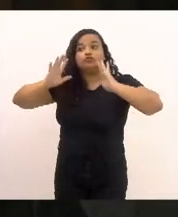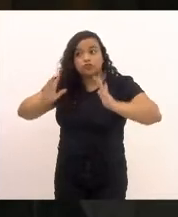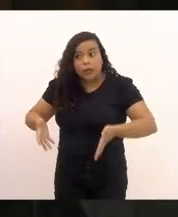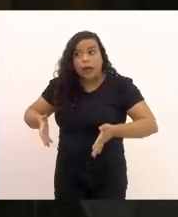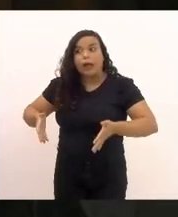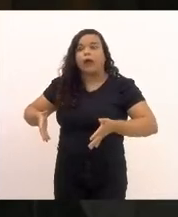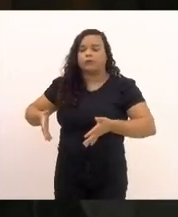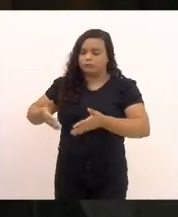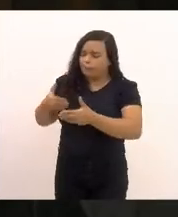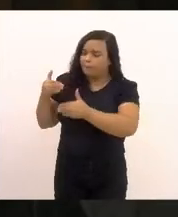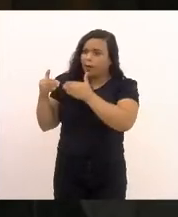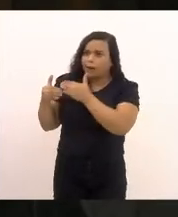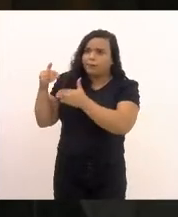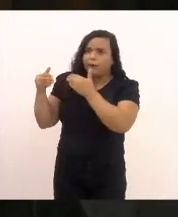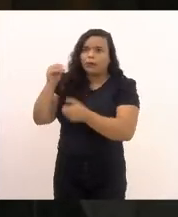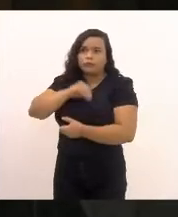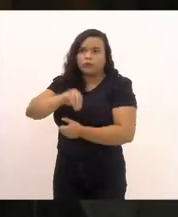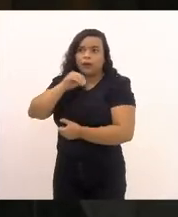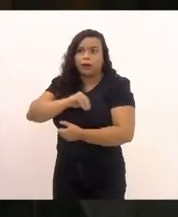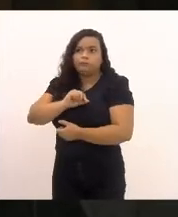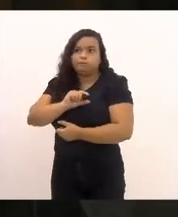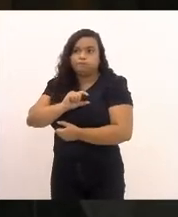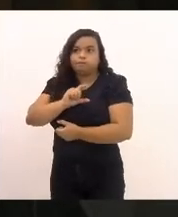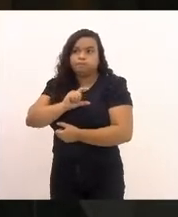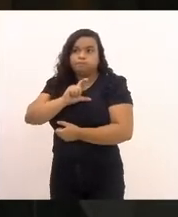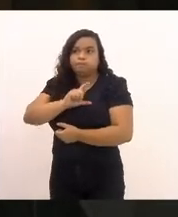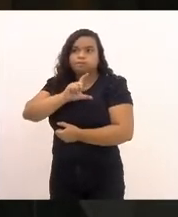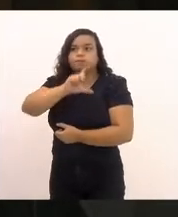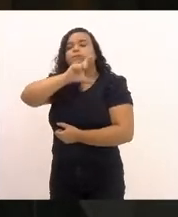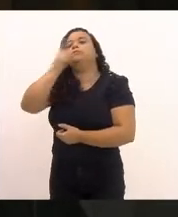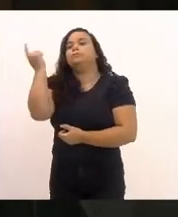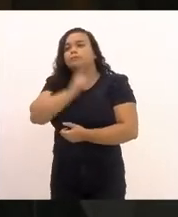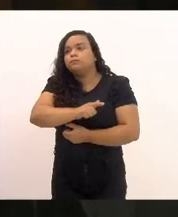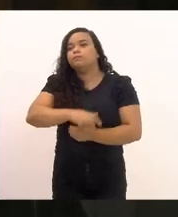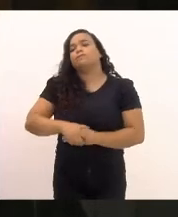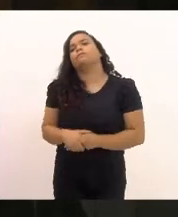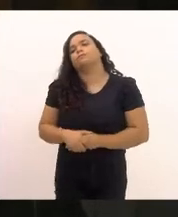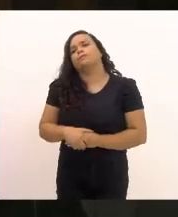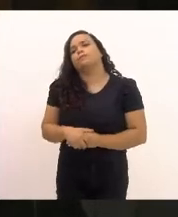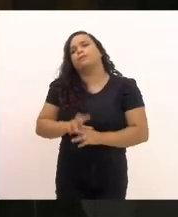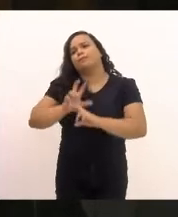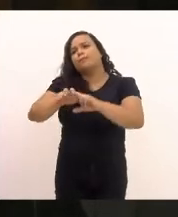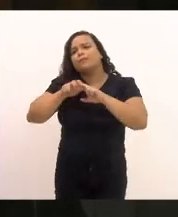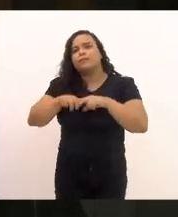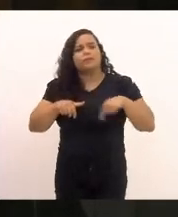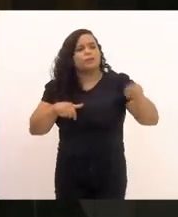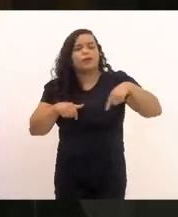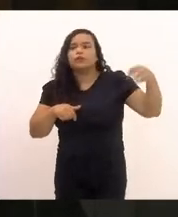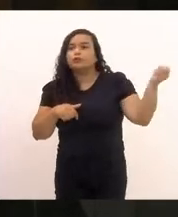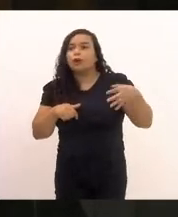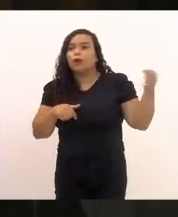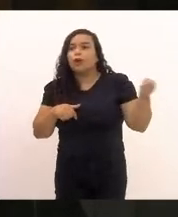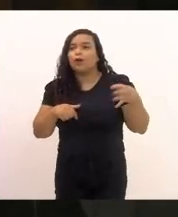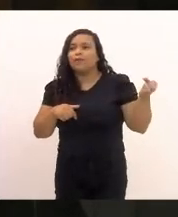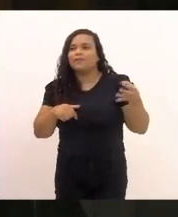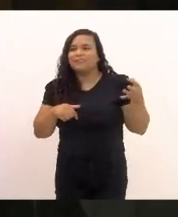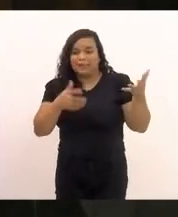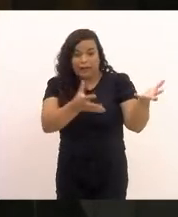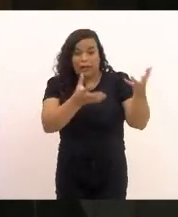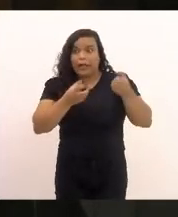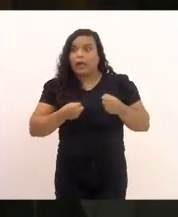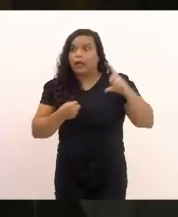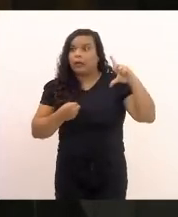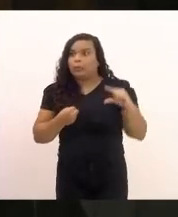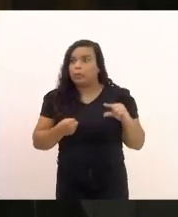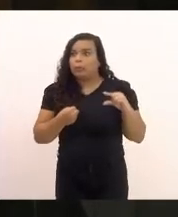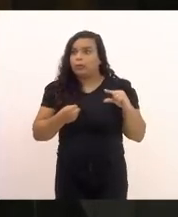na carreira e deixaram de estar na faixa que recebe menos que o piso. E isso